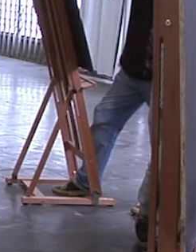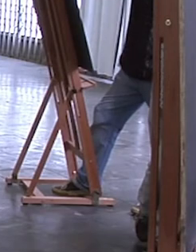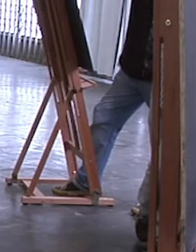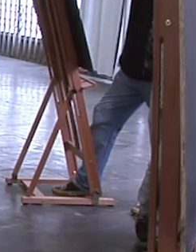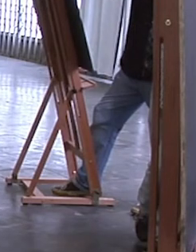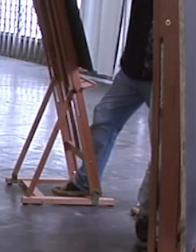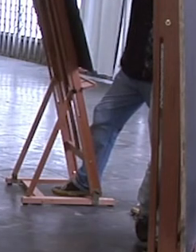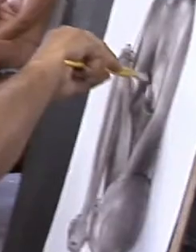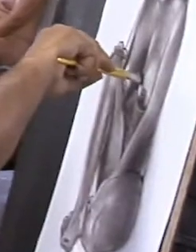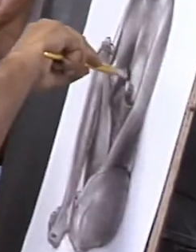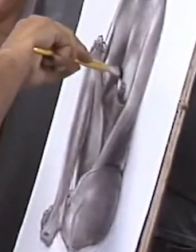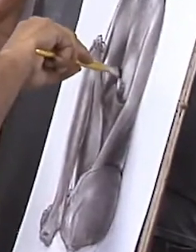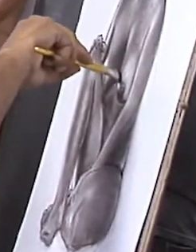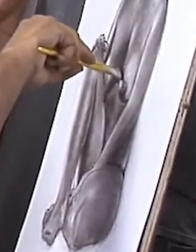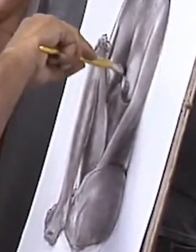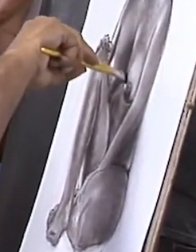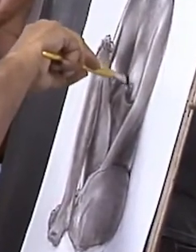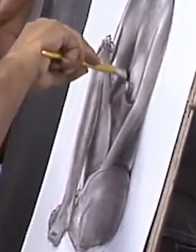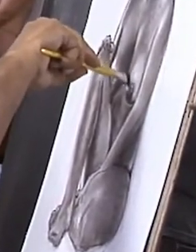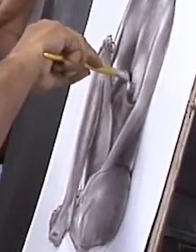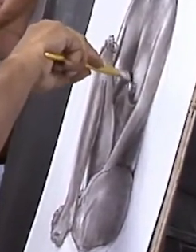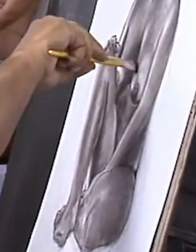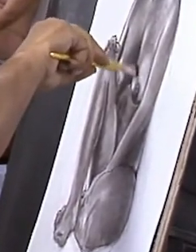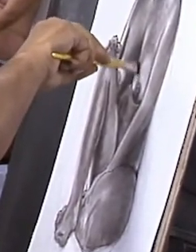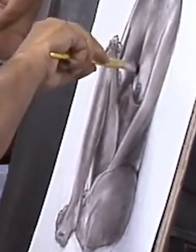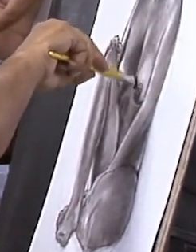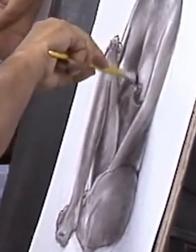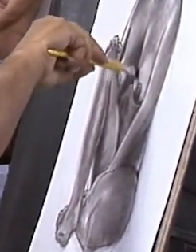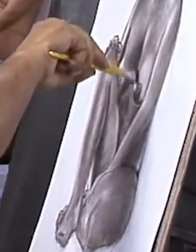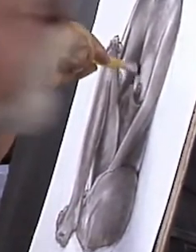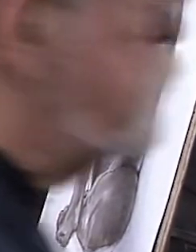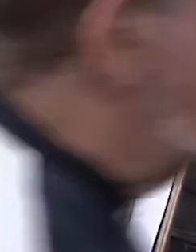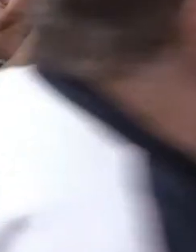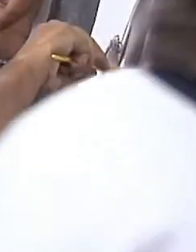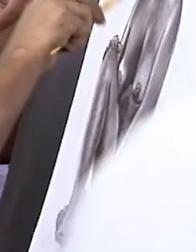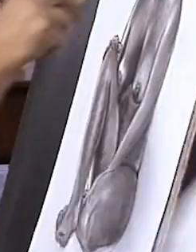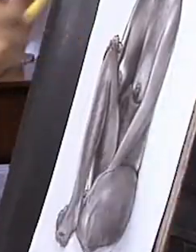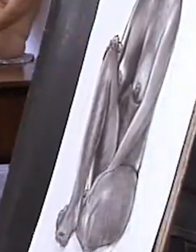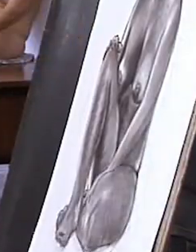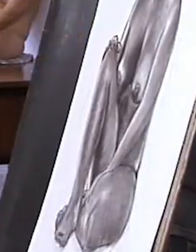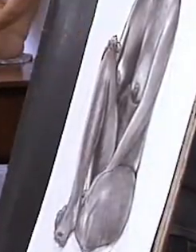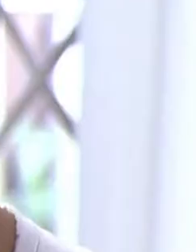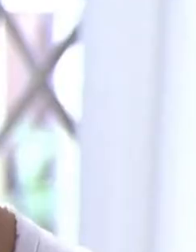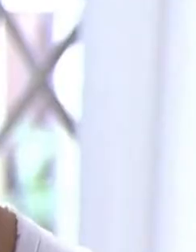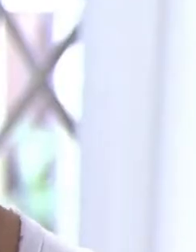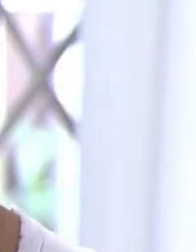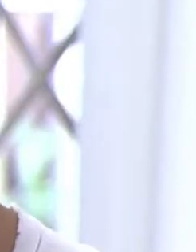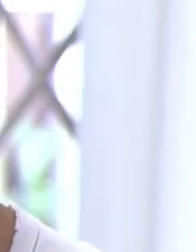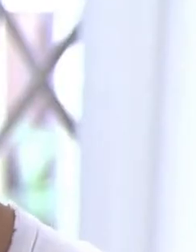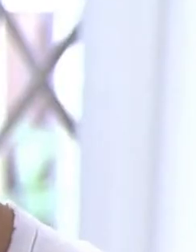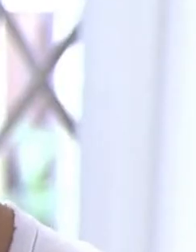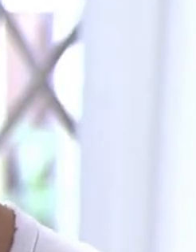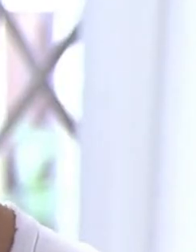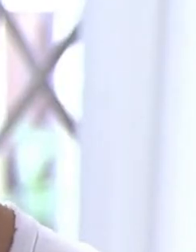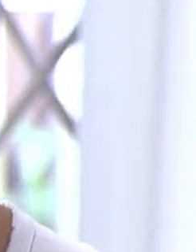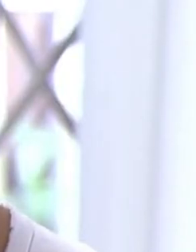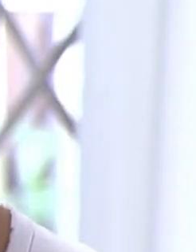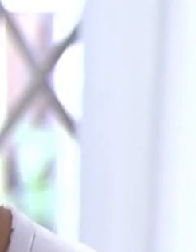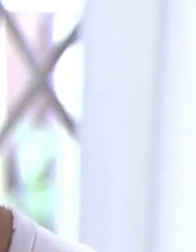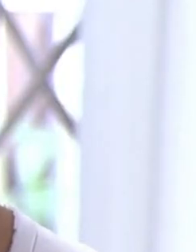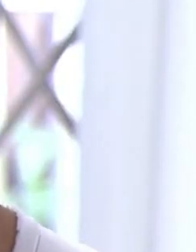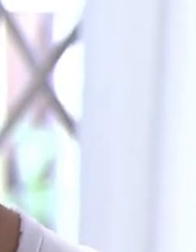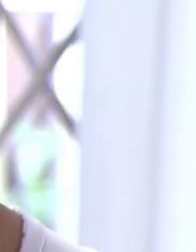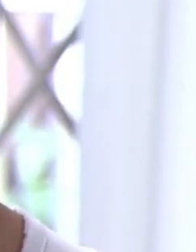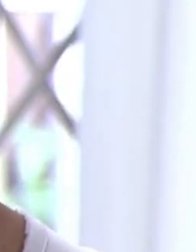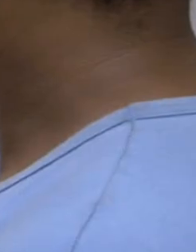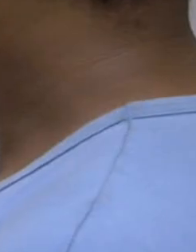olhar. As coisas guardam uma certa relação entre si. E essa relação ele tem que trazer para o papel. Para